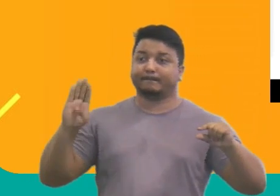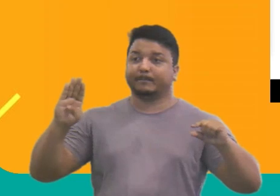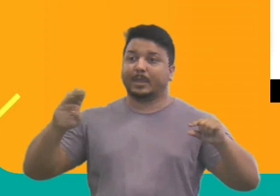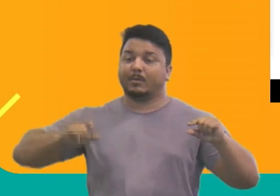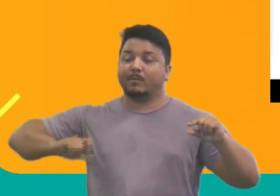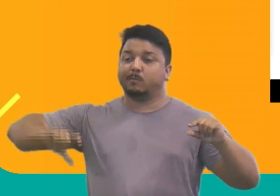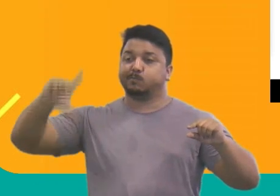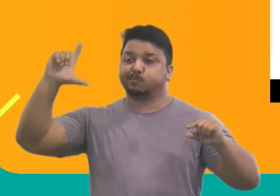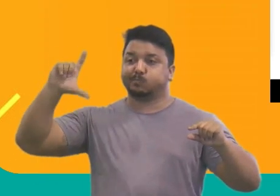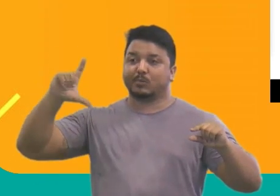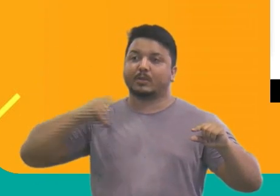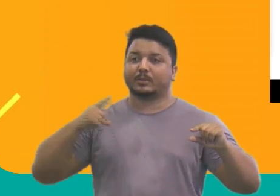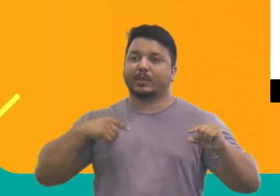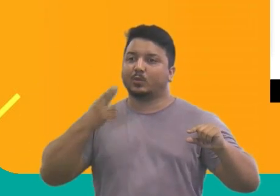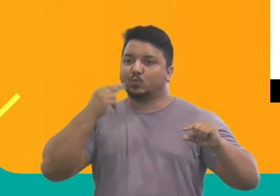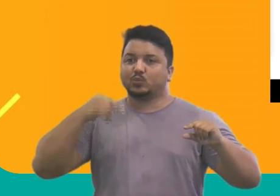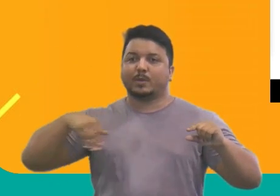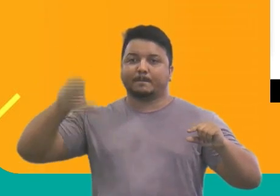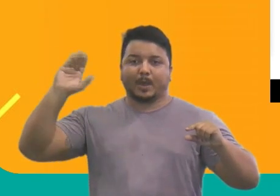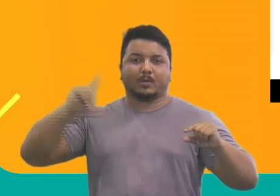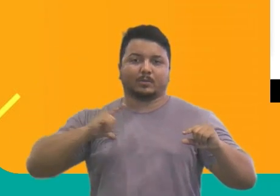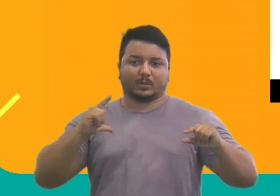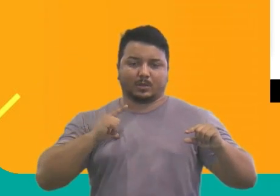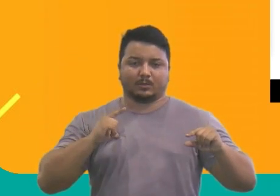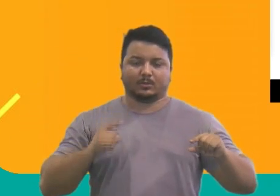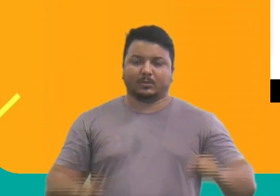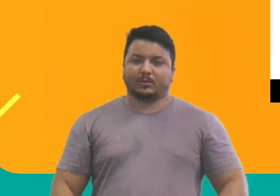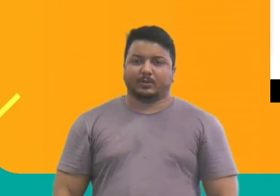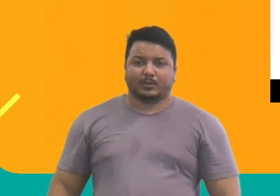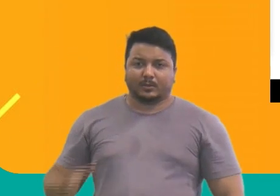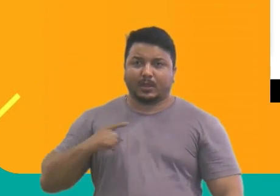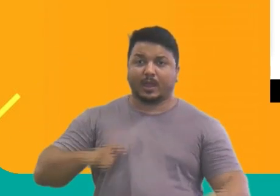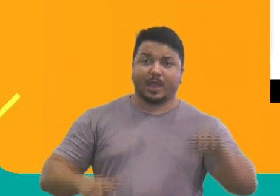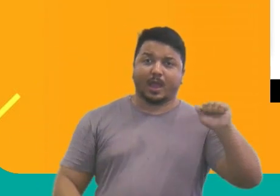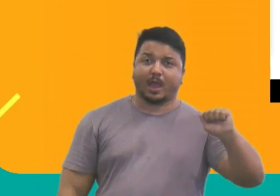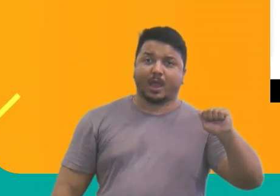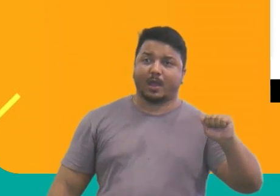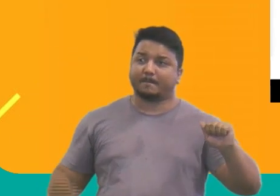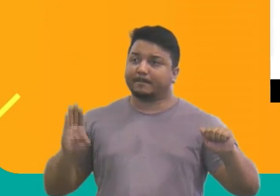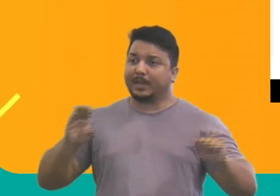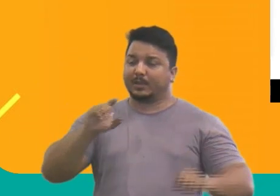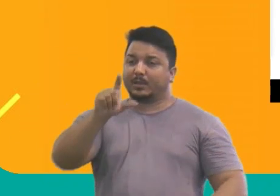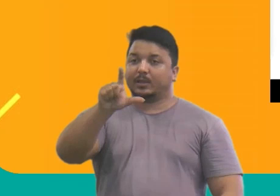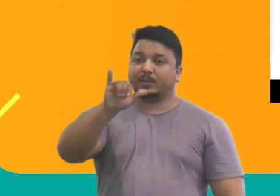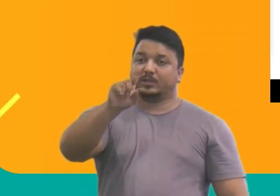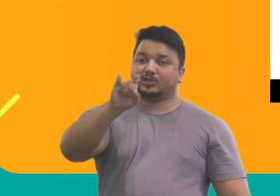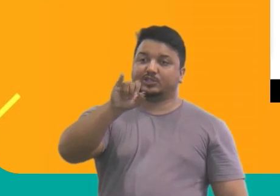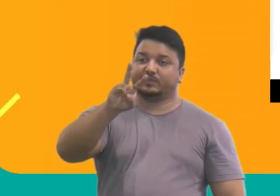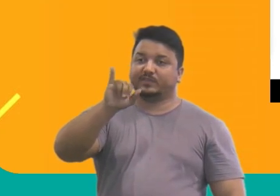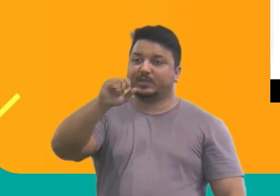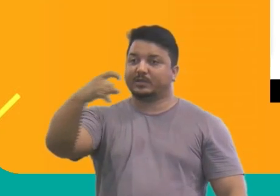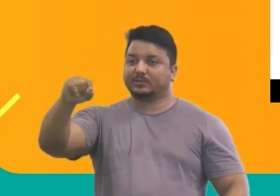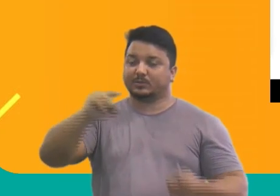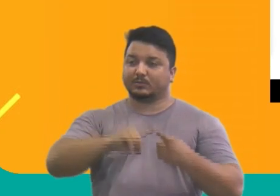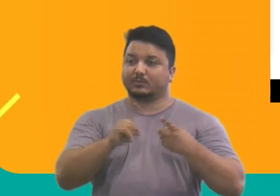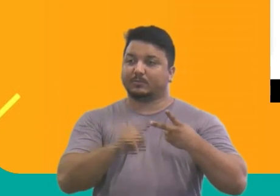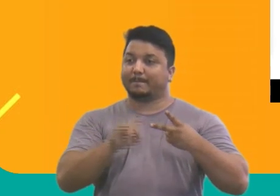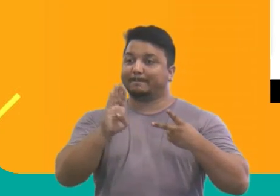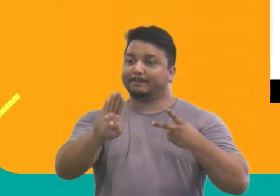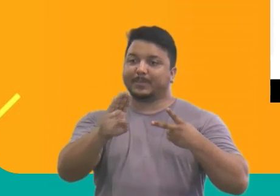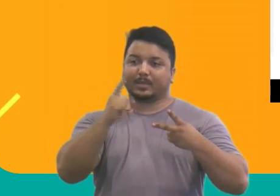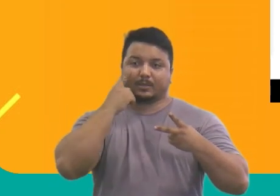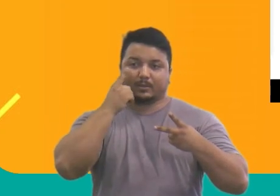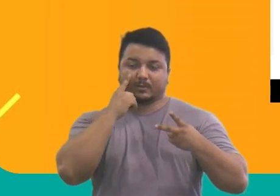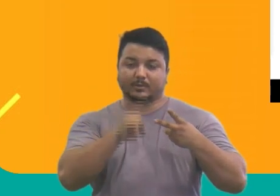um fluxo maior de nutrientes. E aí, eu tenho o item A, lixiviação, item B,